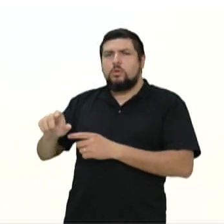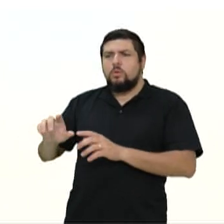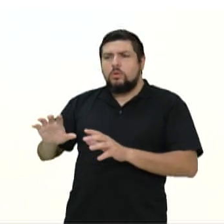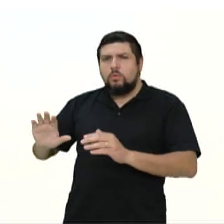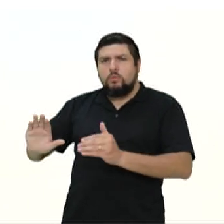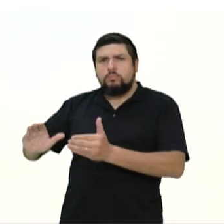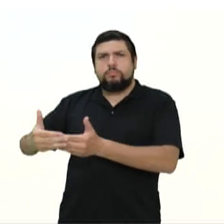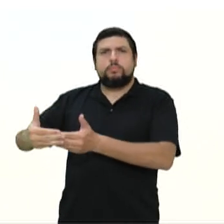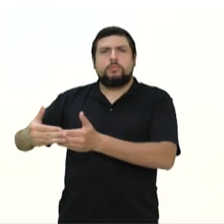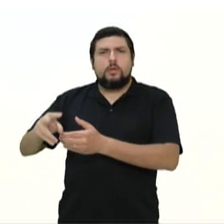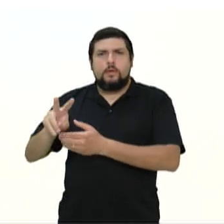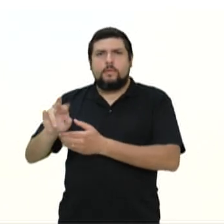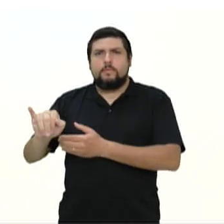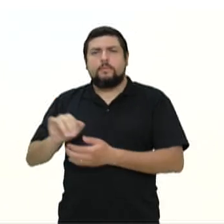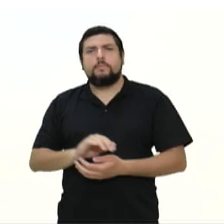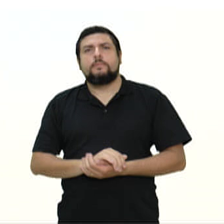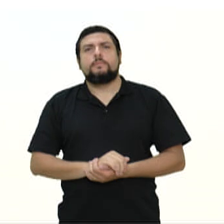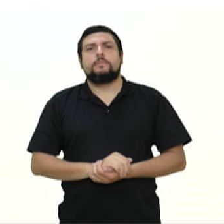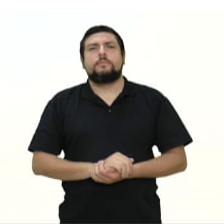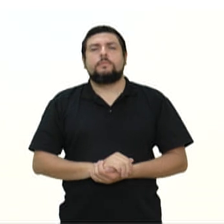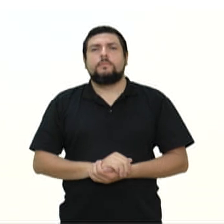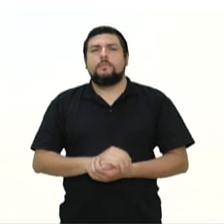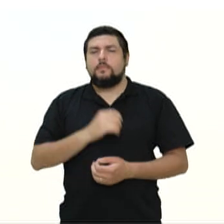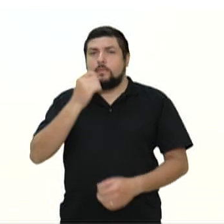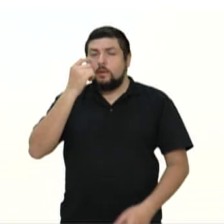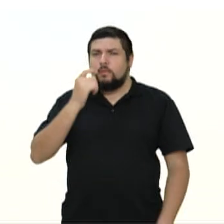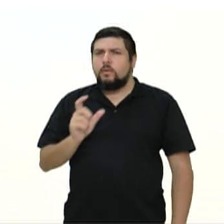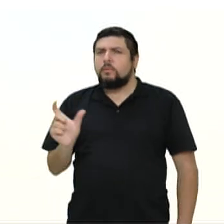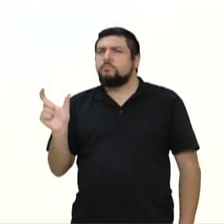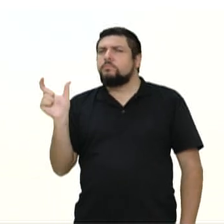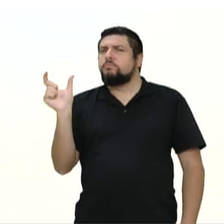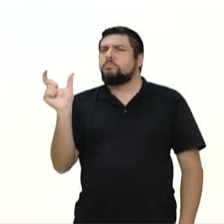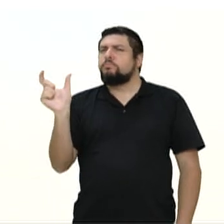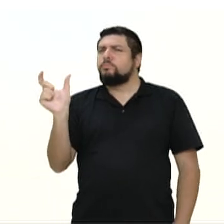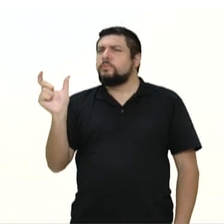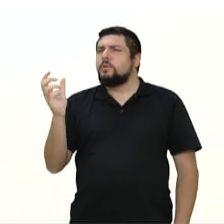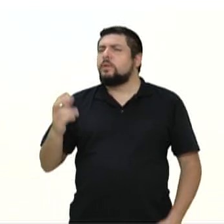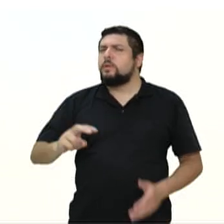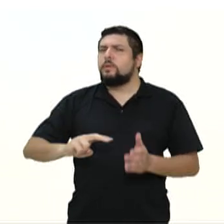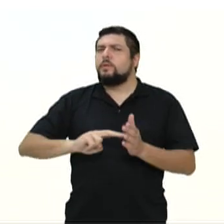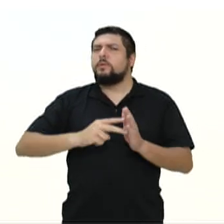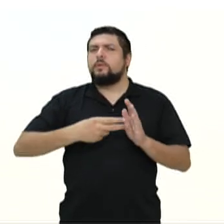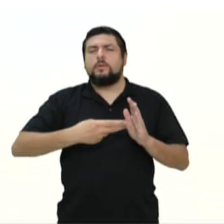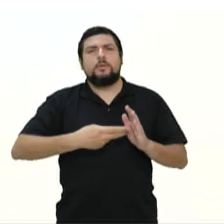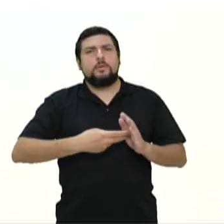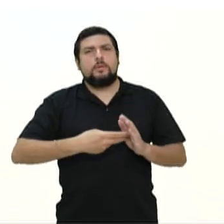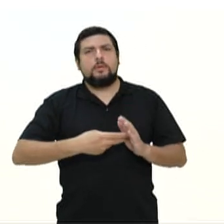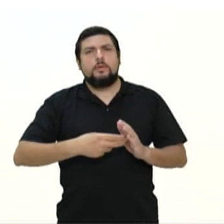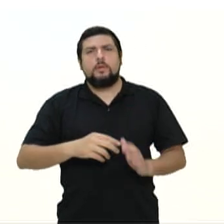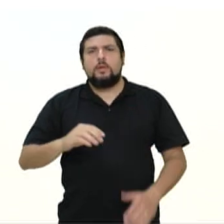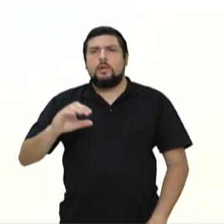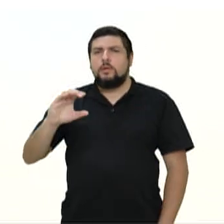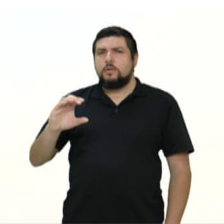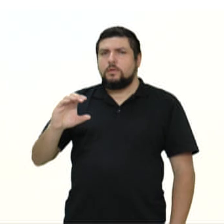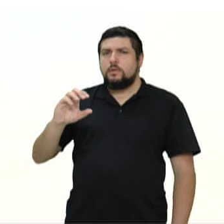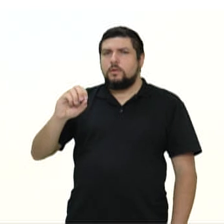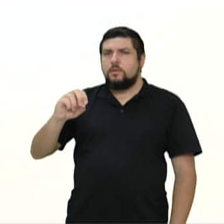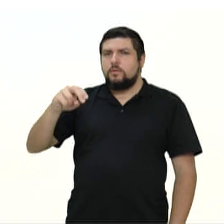destacada significa, veja, vamos lá identificar a palavra destacada. Qual seria?